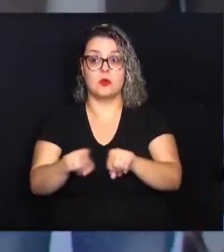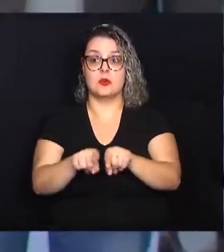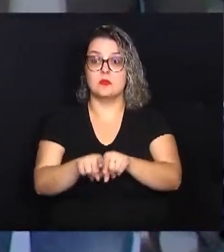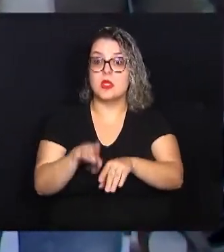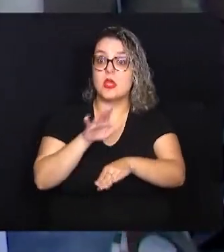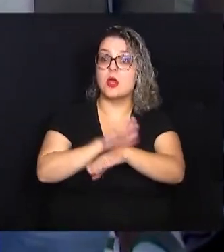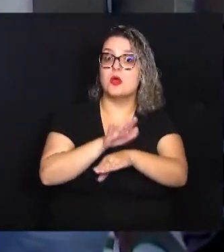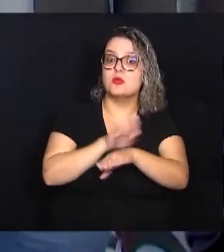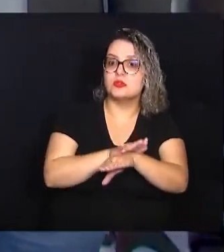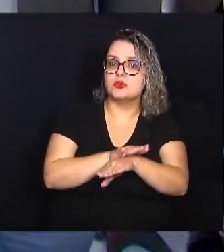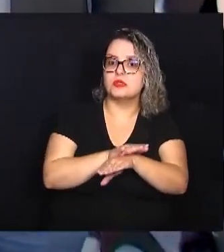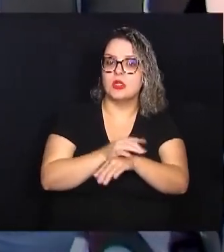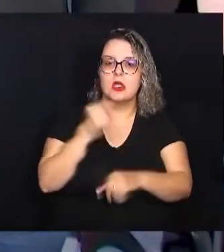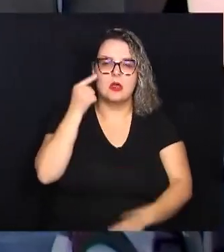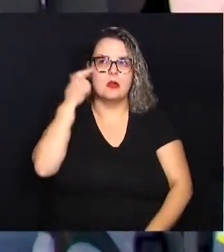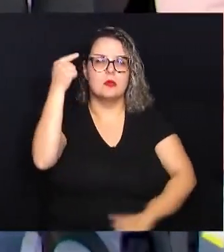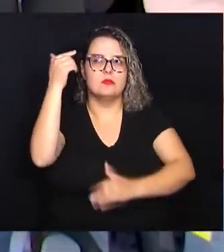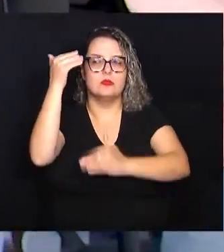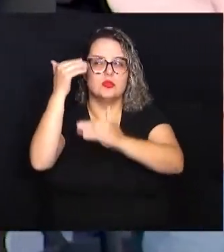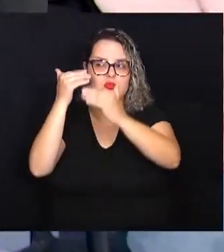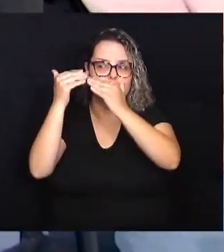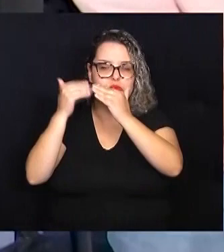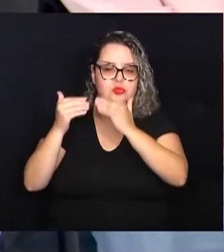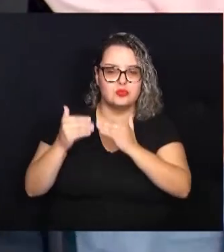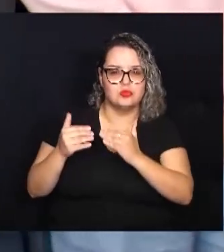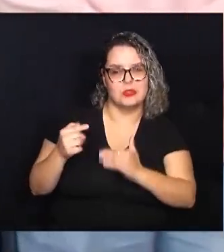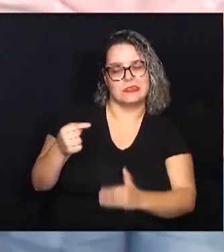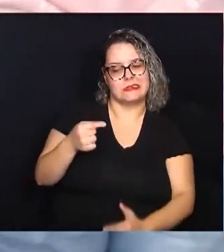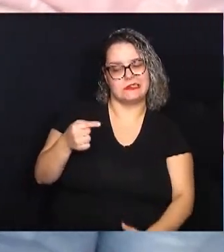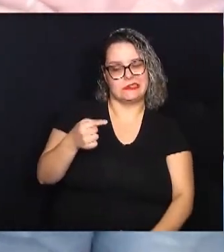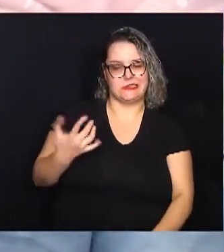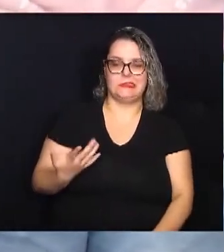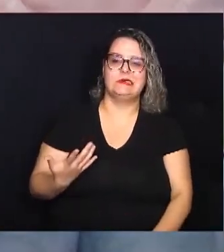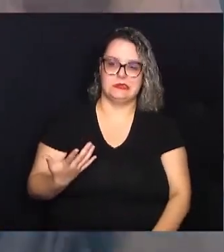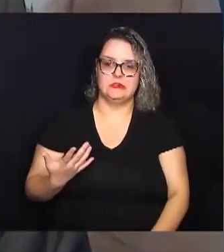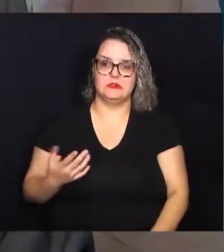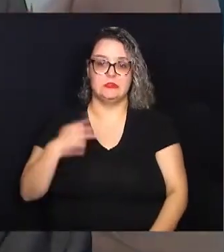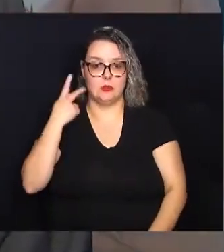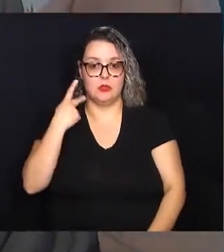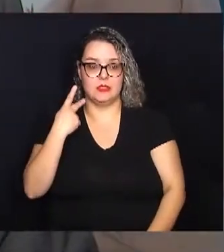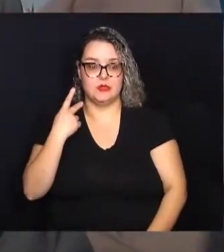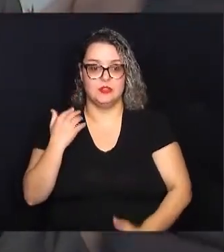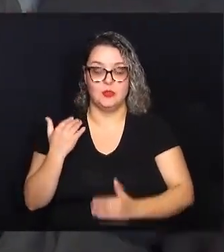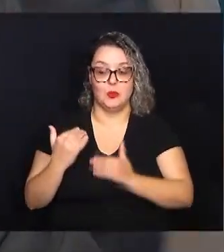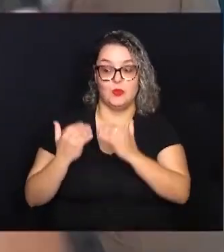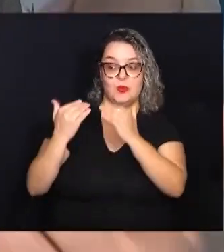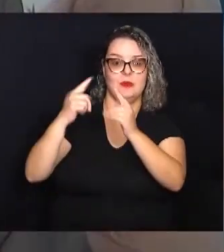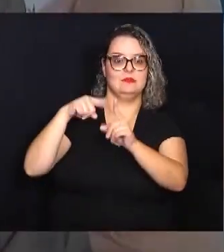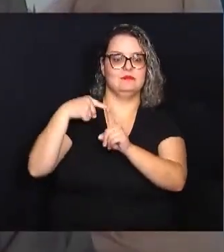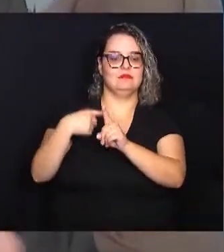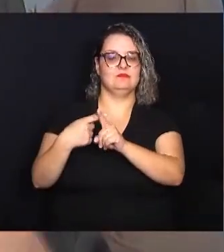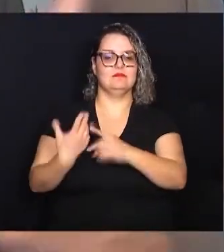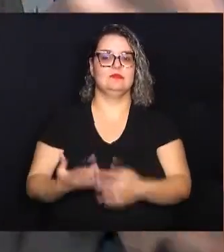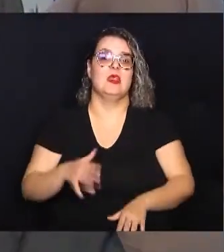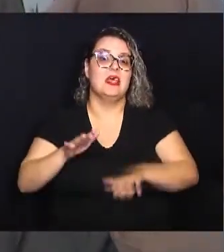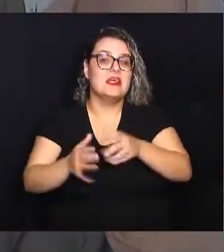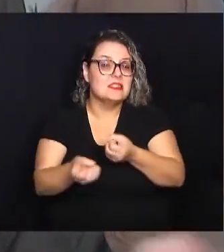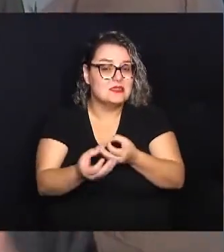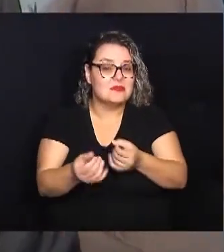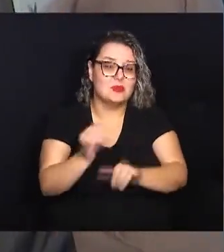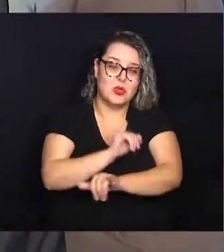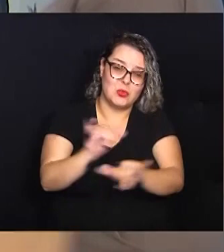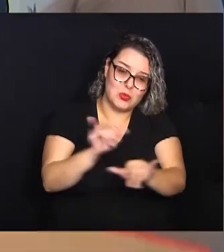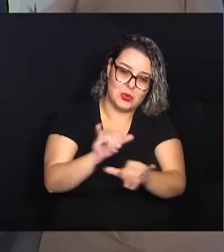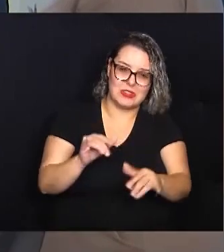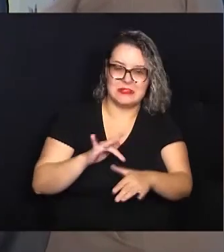a desconstruir a imagem negativa a respeito da política. Às vezes a informação que chega para as pessoas através